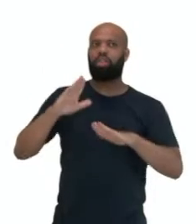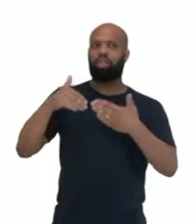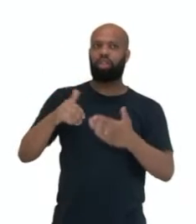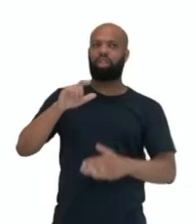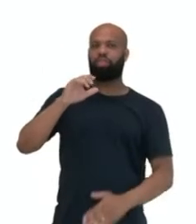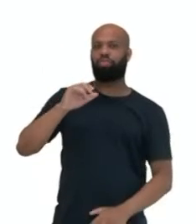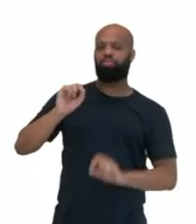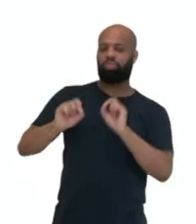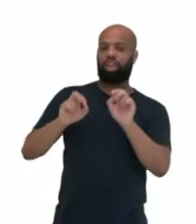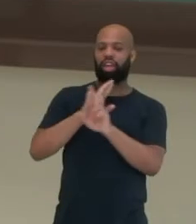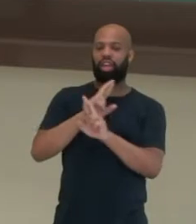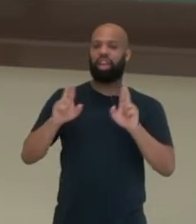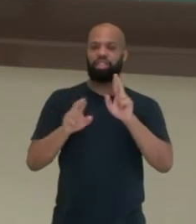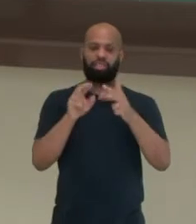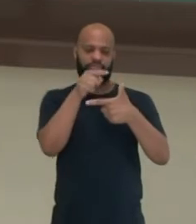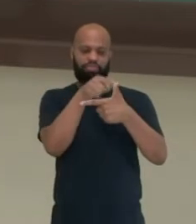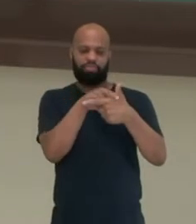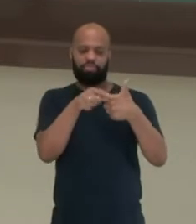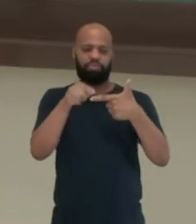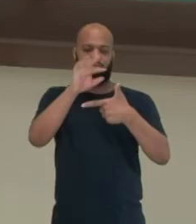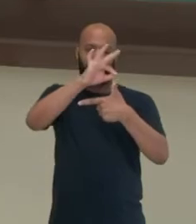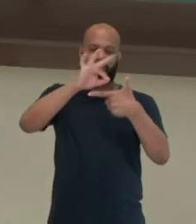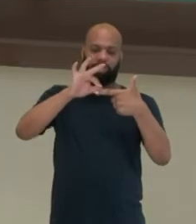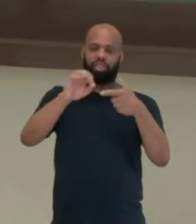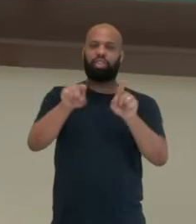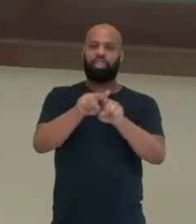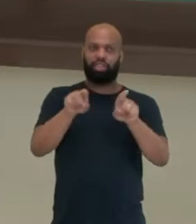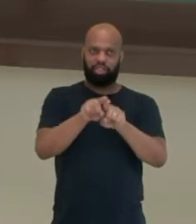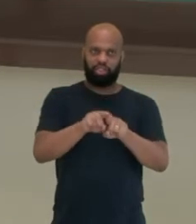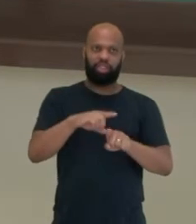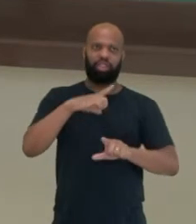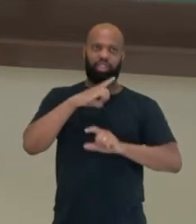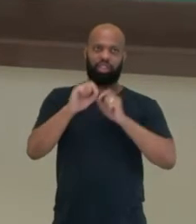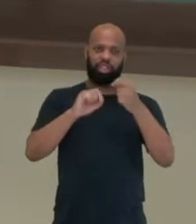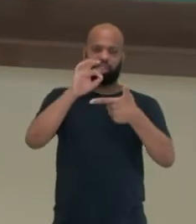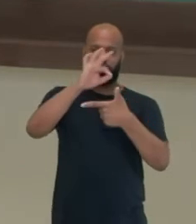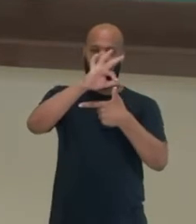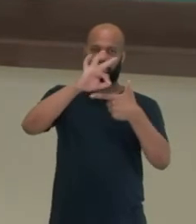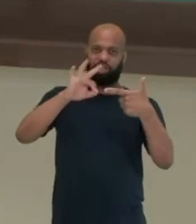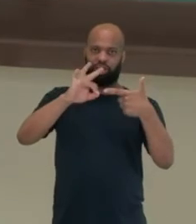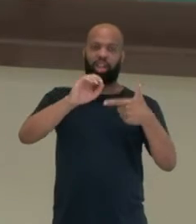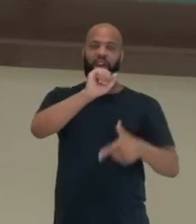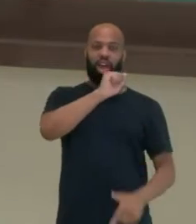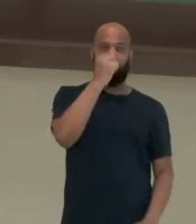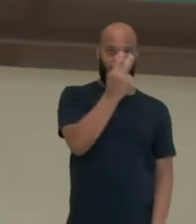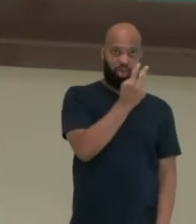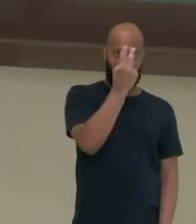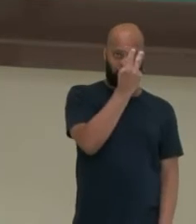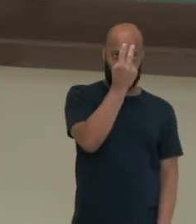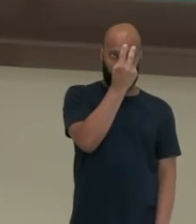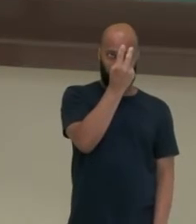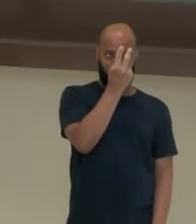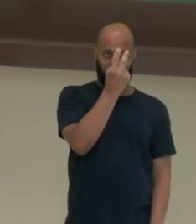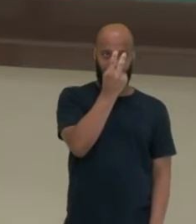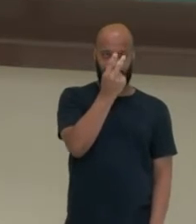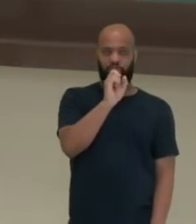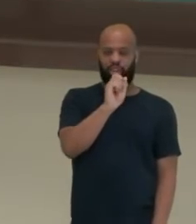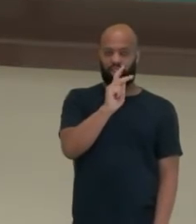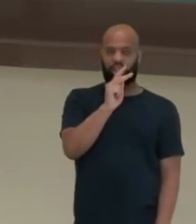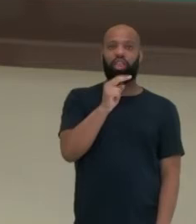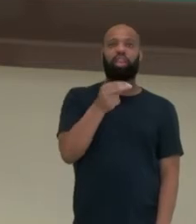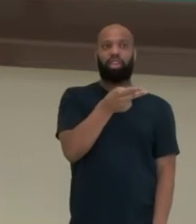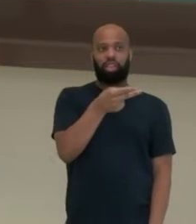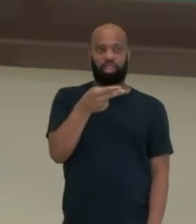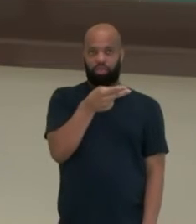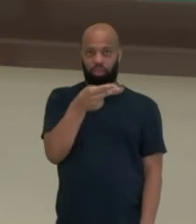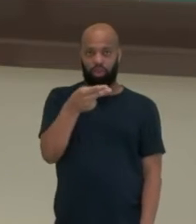Ele relaciona as três medidas dos lados ali, ó. Então, eu tenho que a hipotenusa ao quadrado, eu chamei a hipotenusa de A aqui, tá